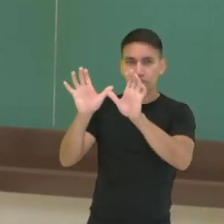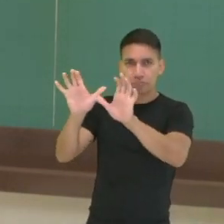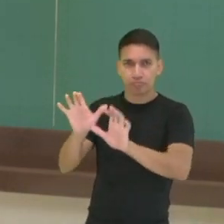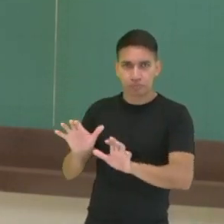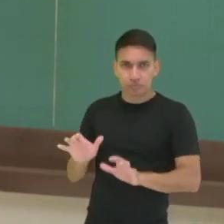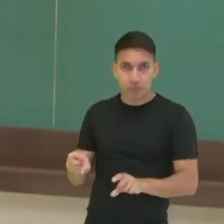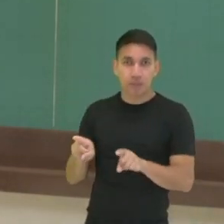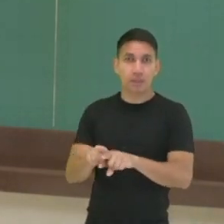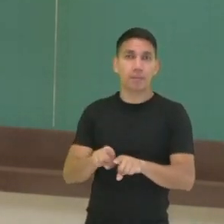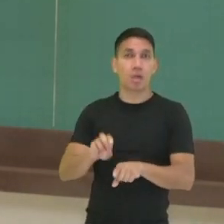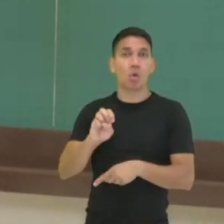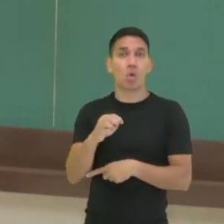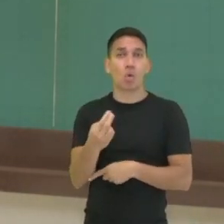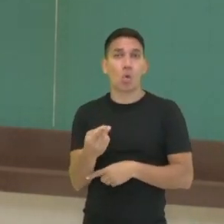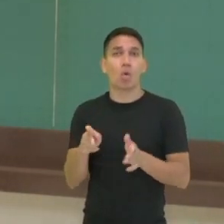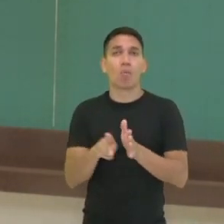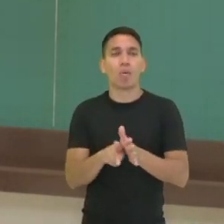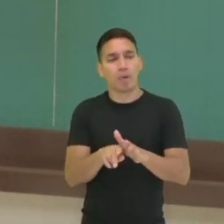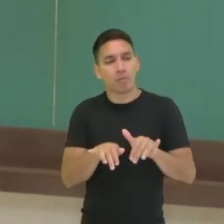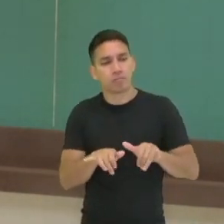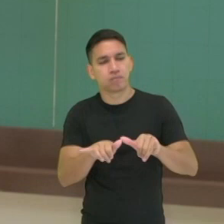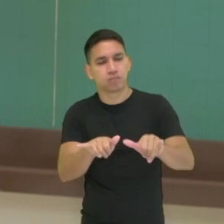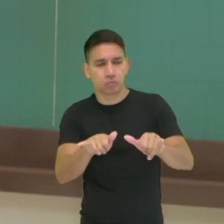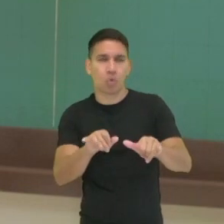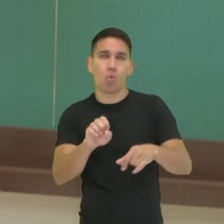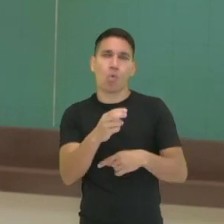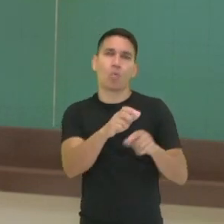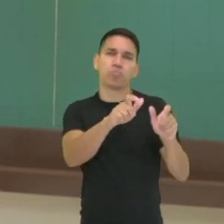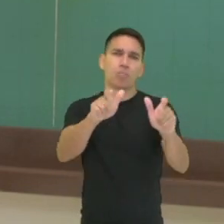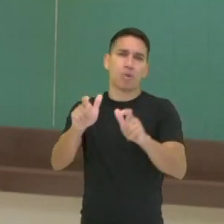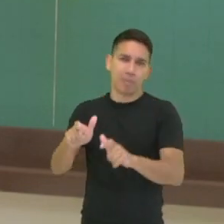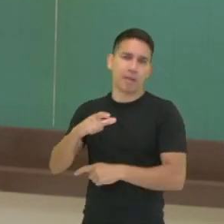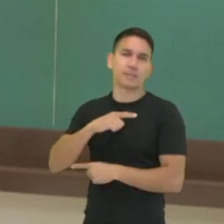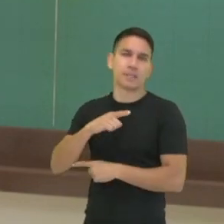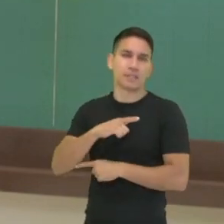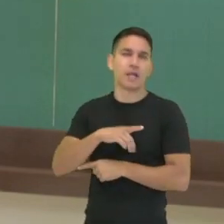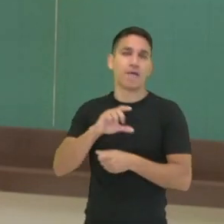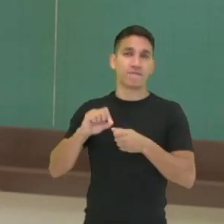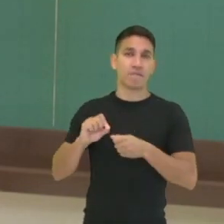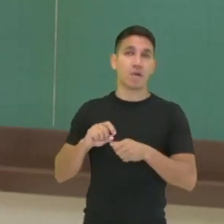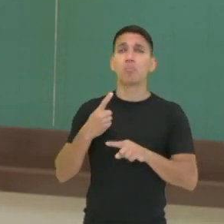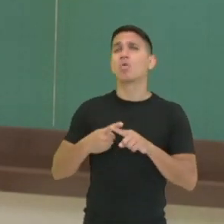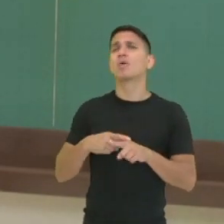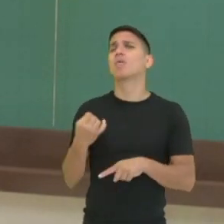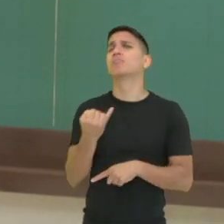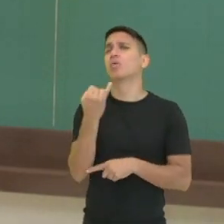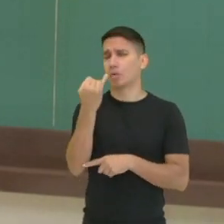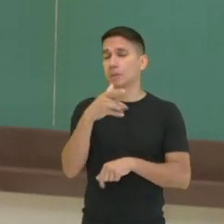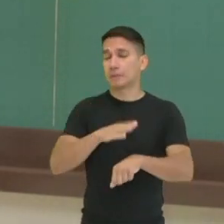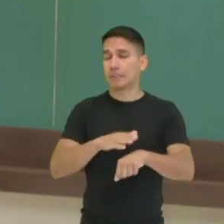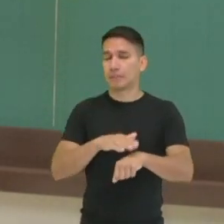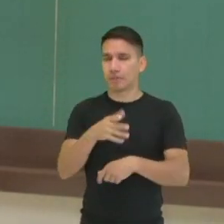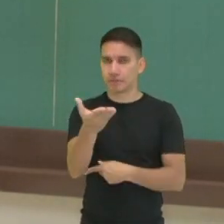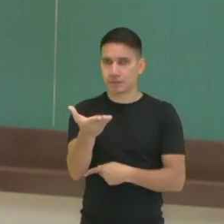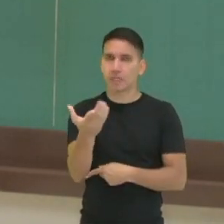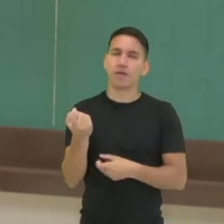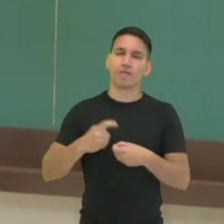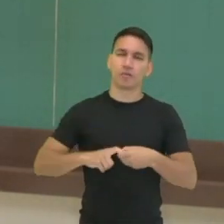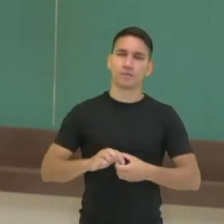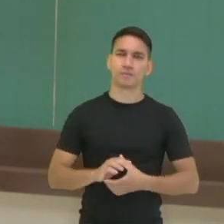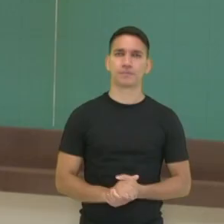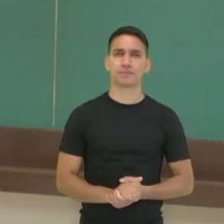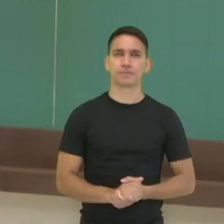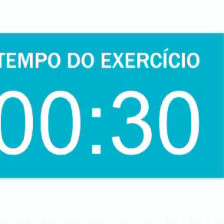no comércio ou pontos que as pessoas passam. Por que é importante essas campanhas? Vou dar um tempinho para você e eu já